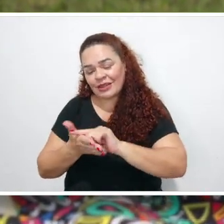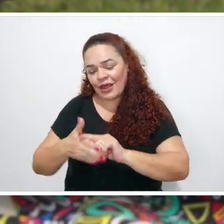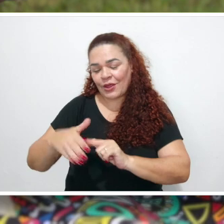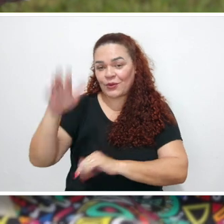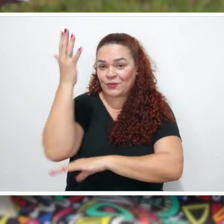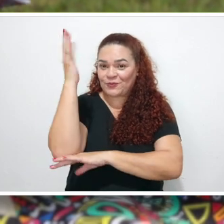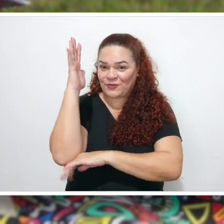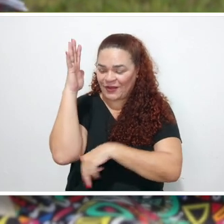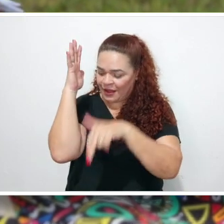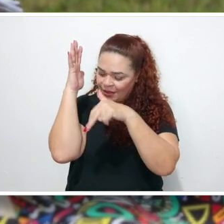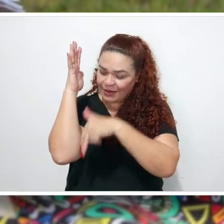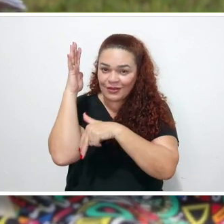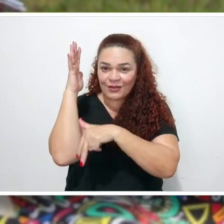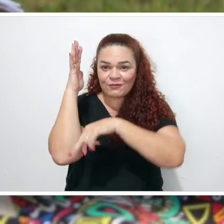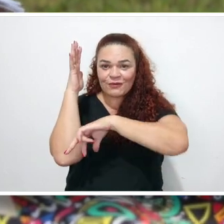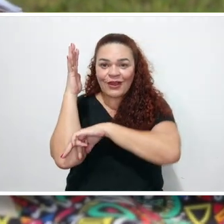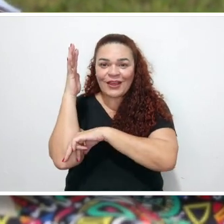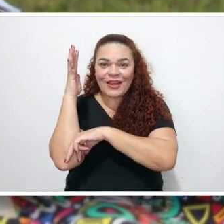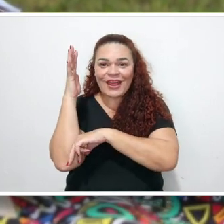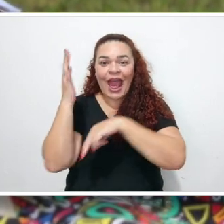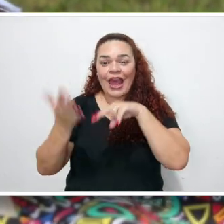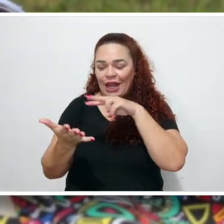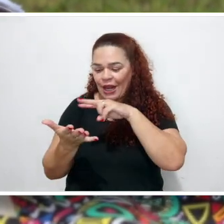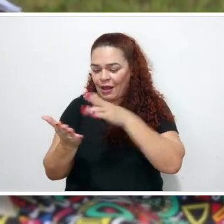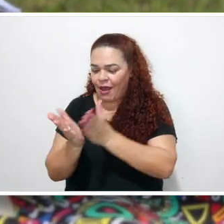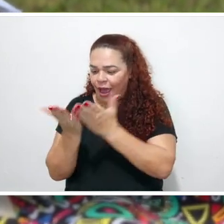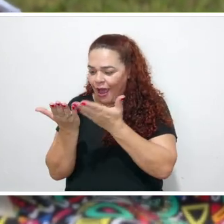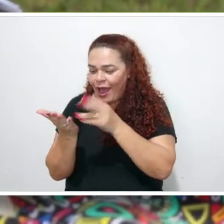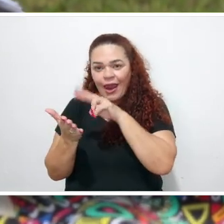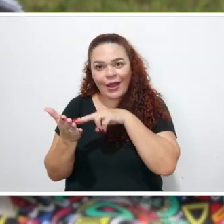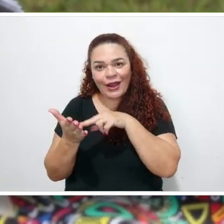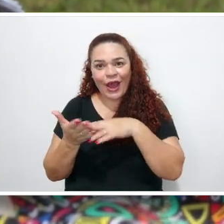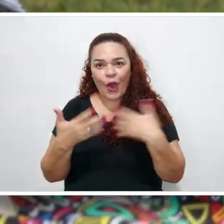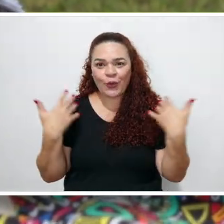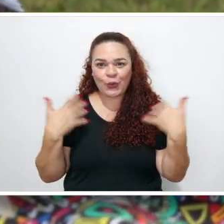debaixo das árvores as crianças puderam ler e brincar juntas. O Colaí é uma festa ou não é?